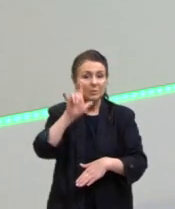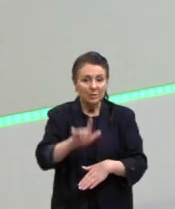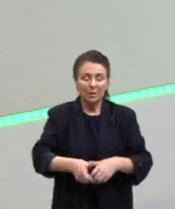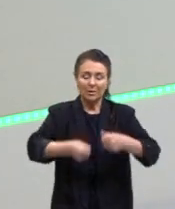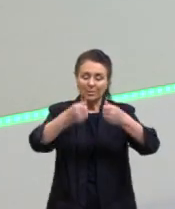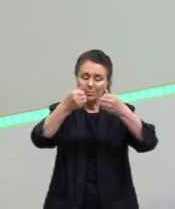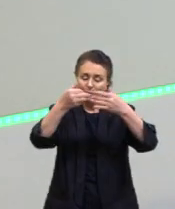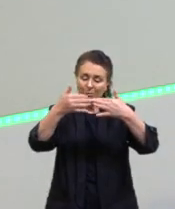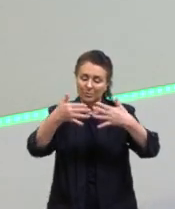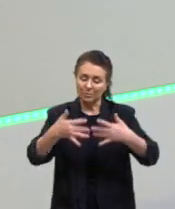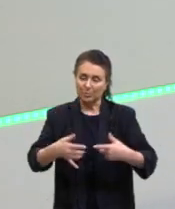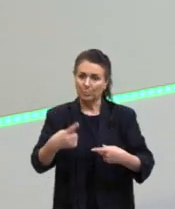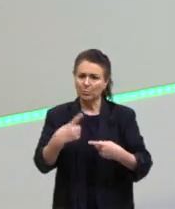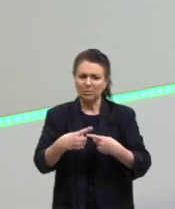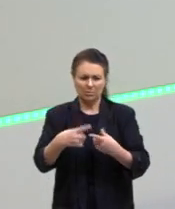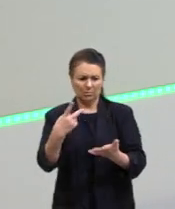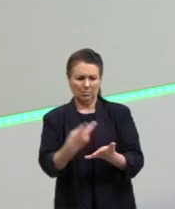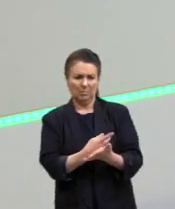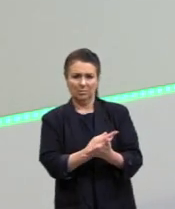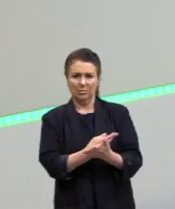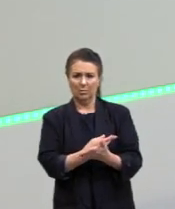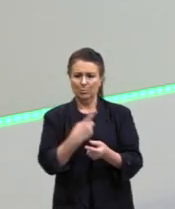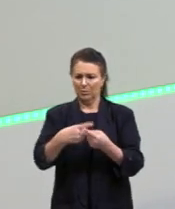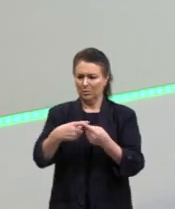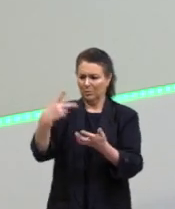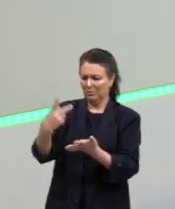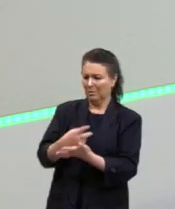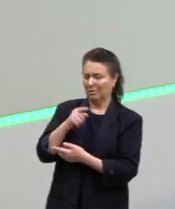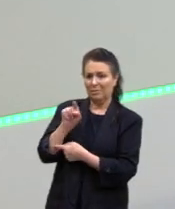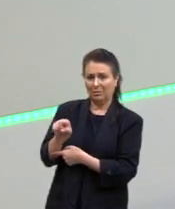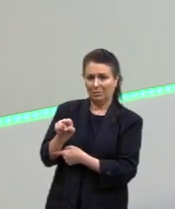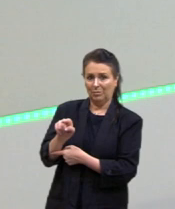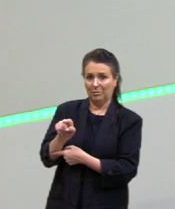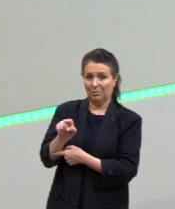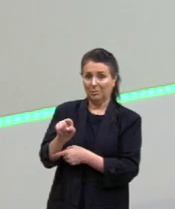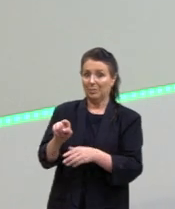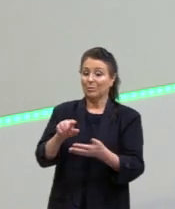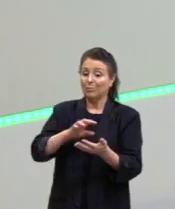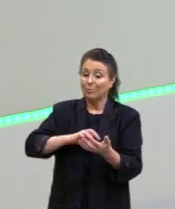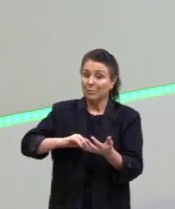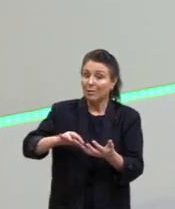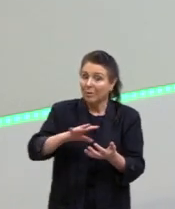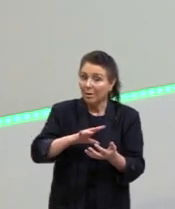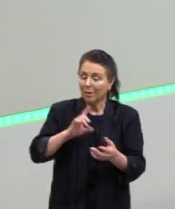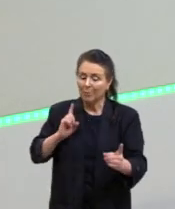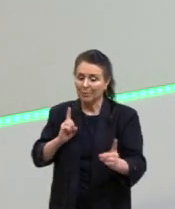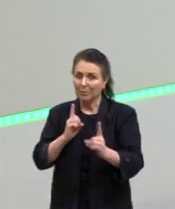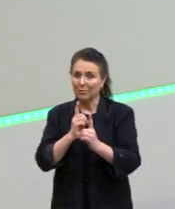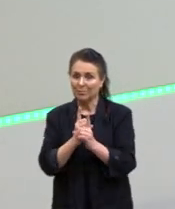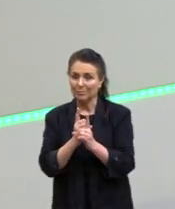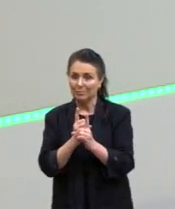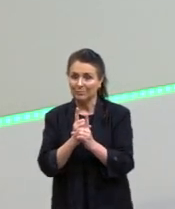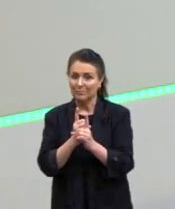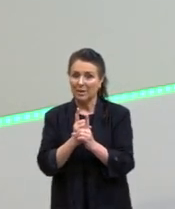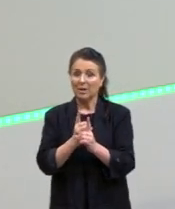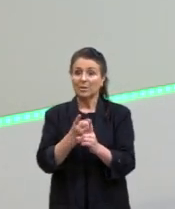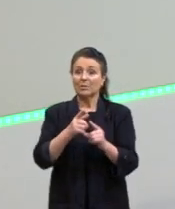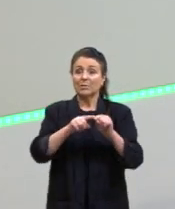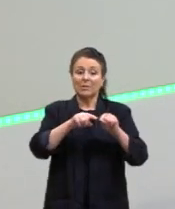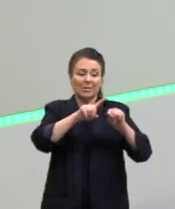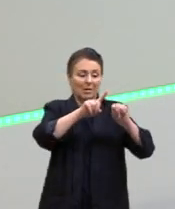justificativa porque ocorre isso ou então vamos calcular para determinar E aí nós vamos ver então essas